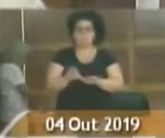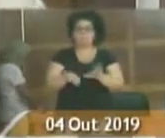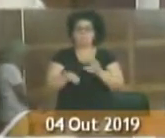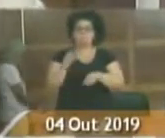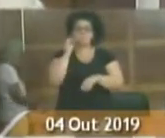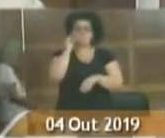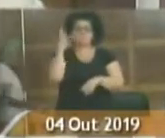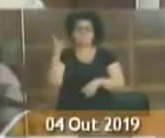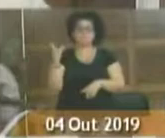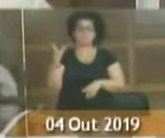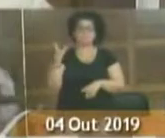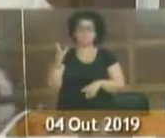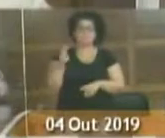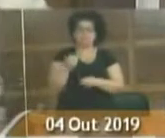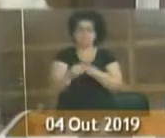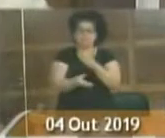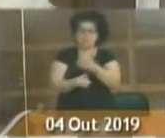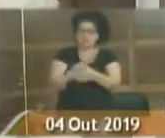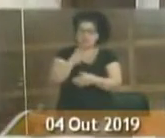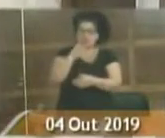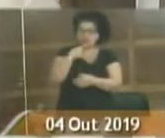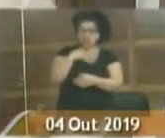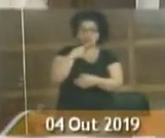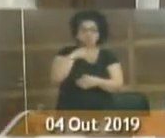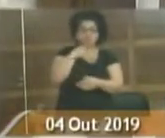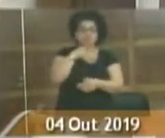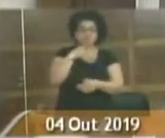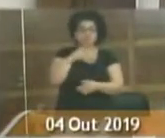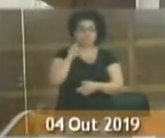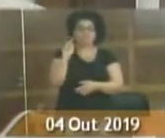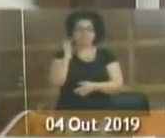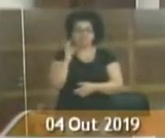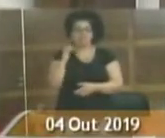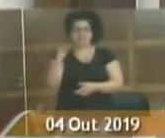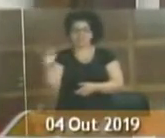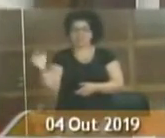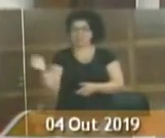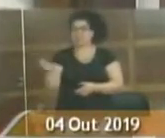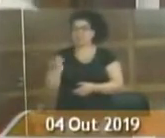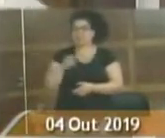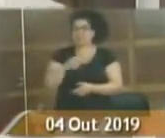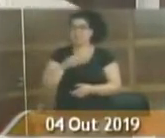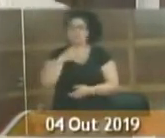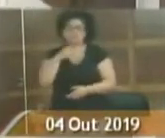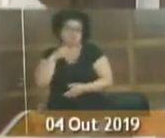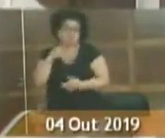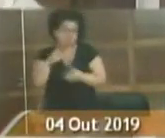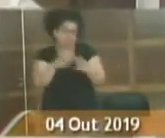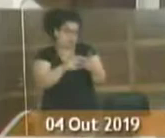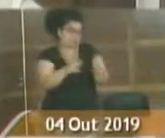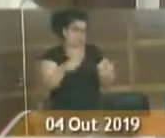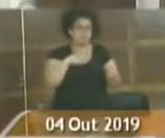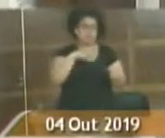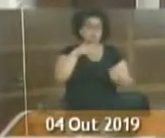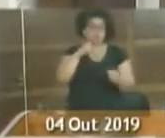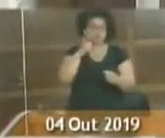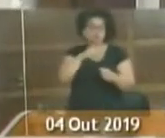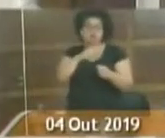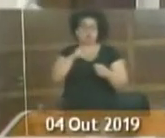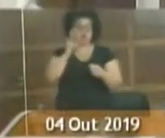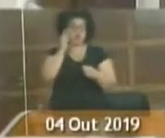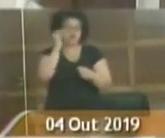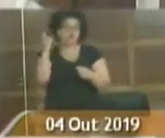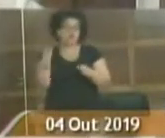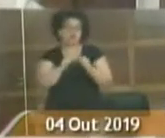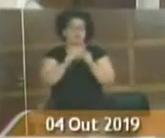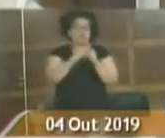lá dando itraconazol, não vai funcionar. Porque eu tenho paciente que, olha só, eu não consigo fazer laser em todos os gatos, porque tem gato